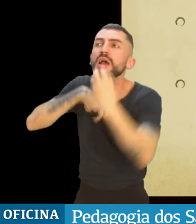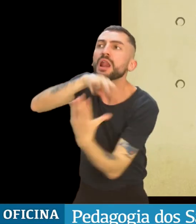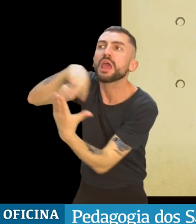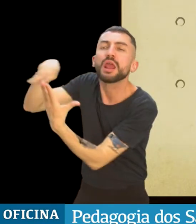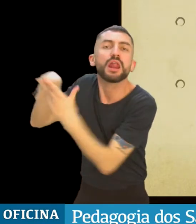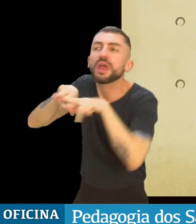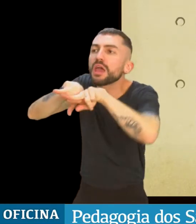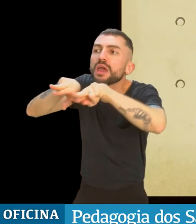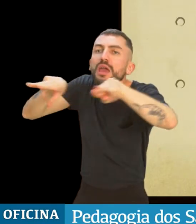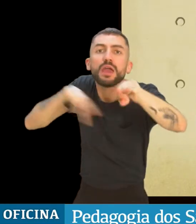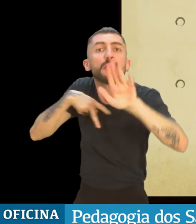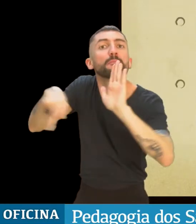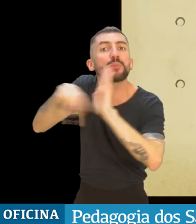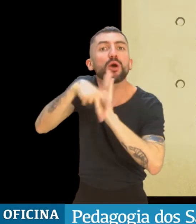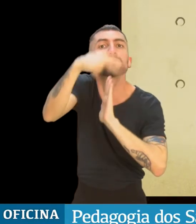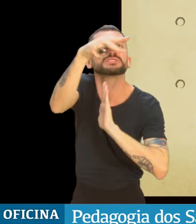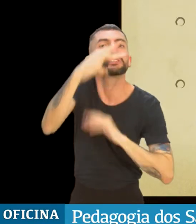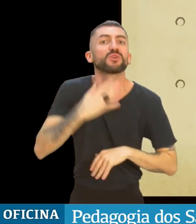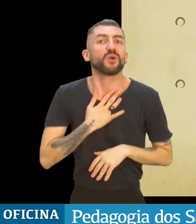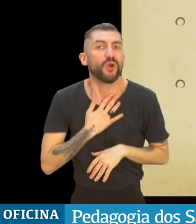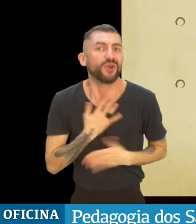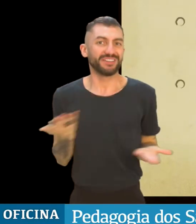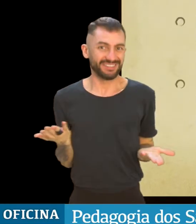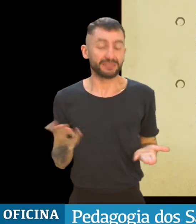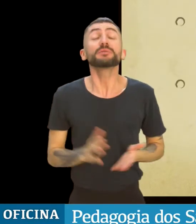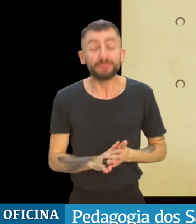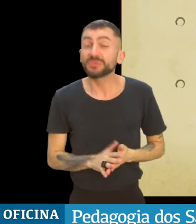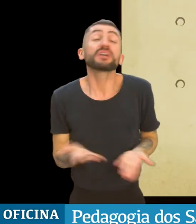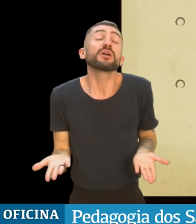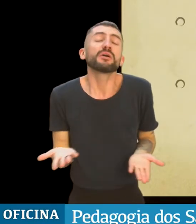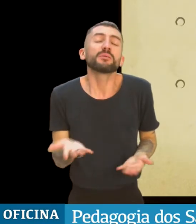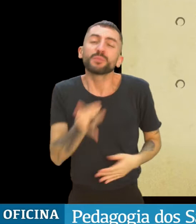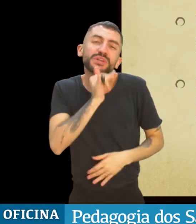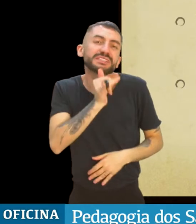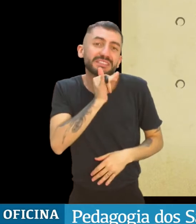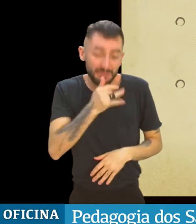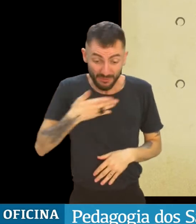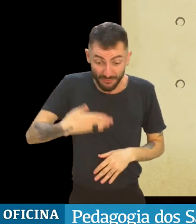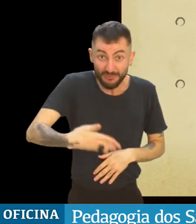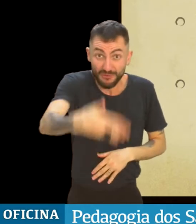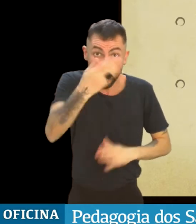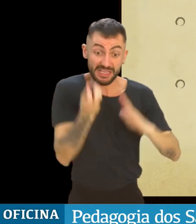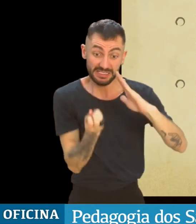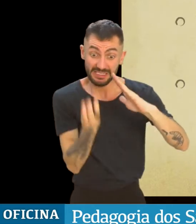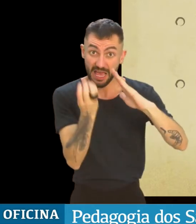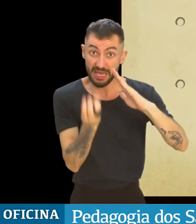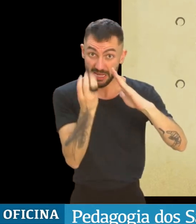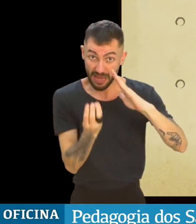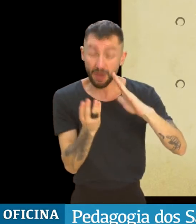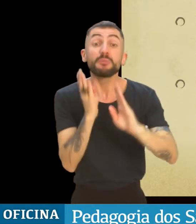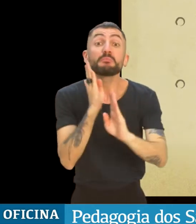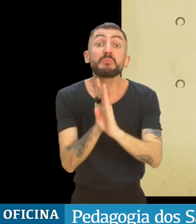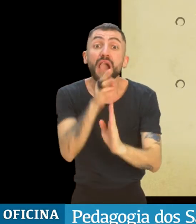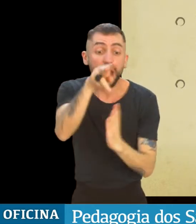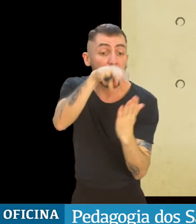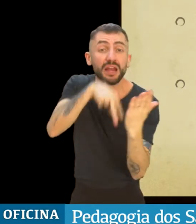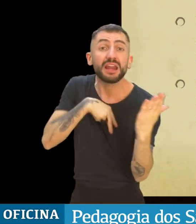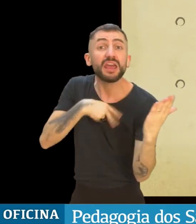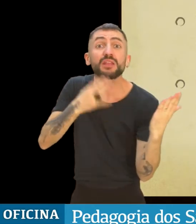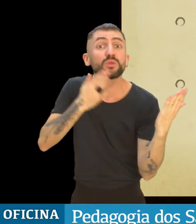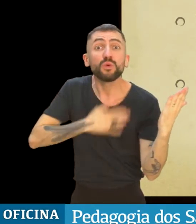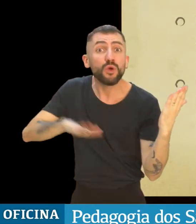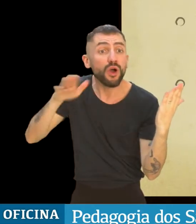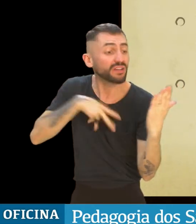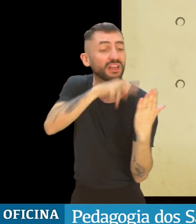referências, né? Como eu coloco aqui, não dá para você pensar em organizar um sarau se você não lê. Não dá para você